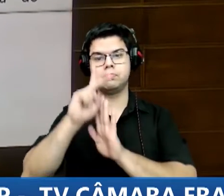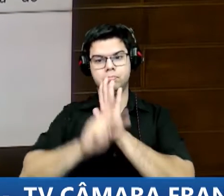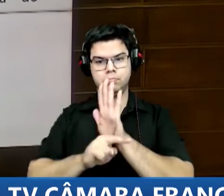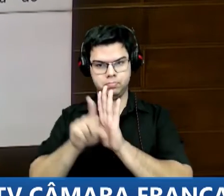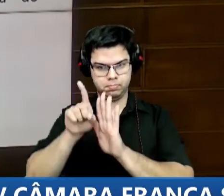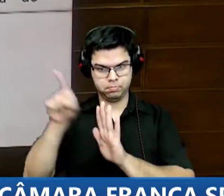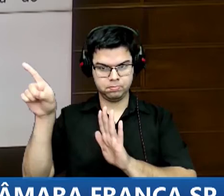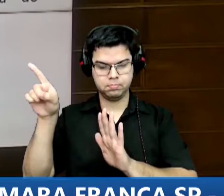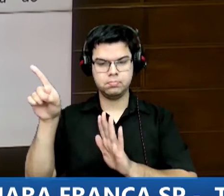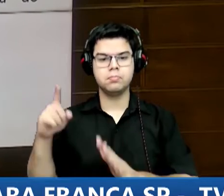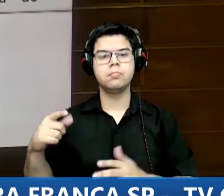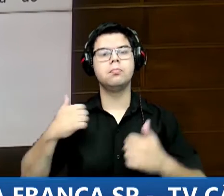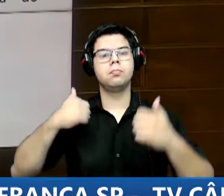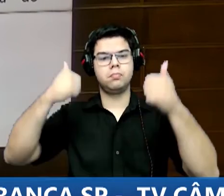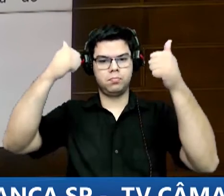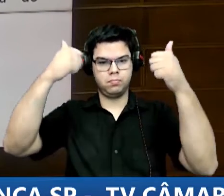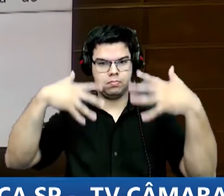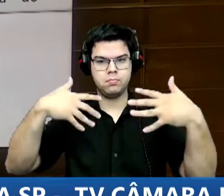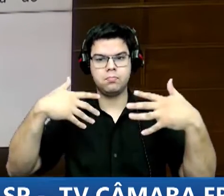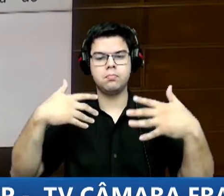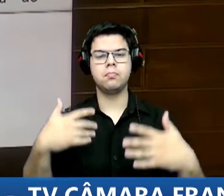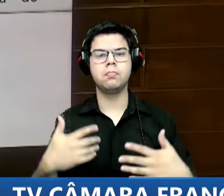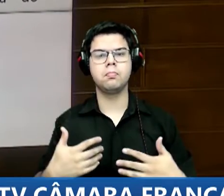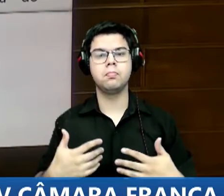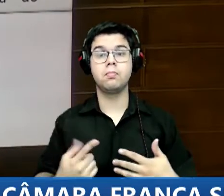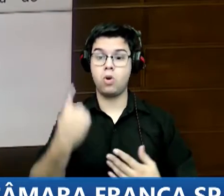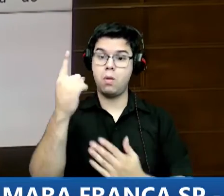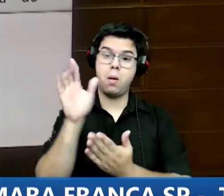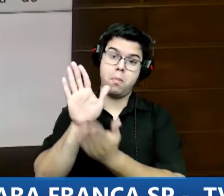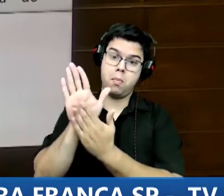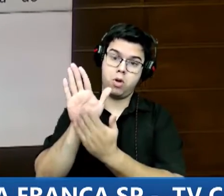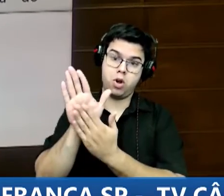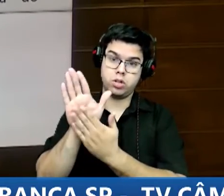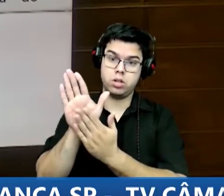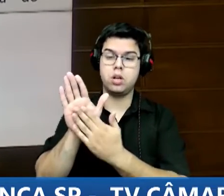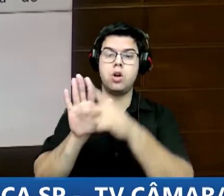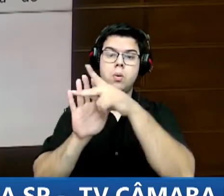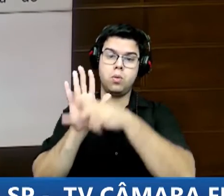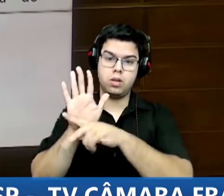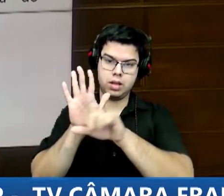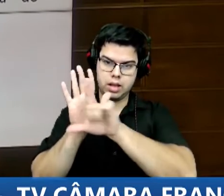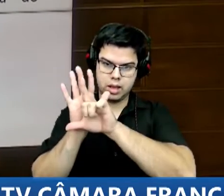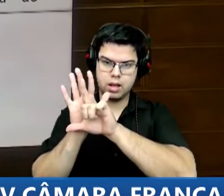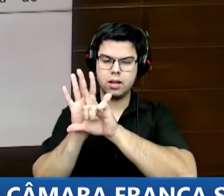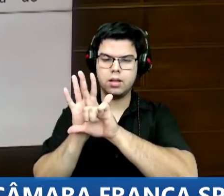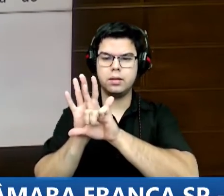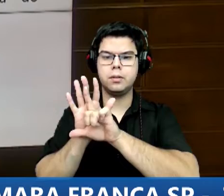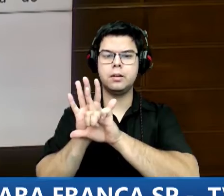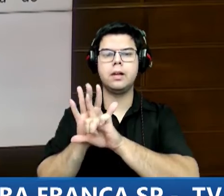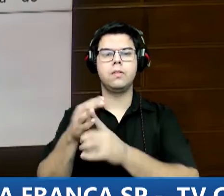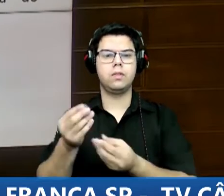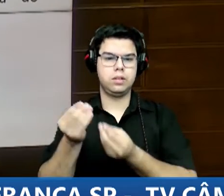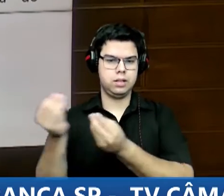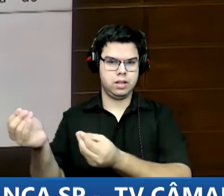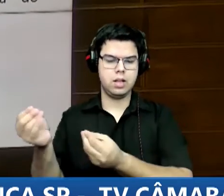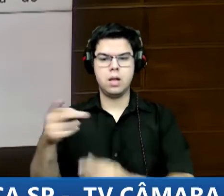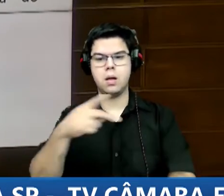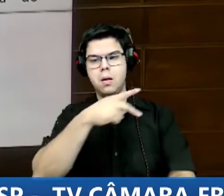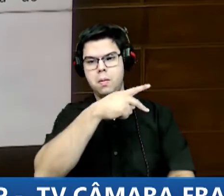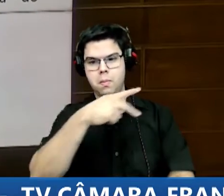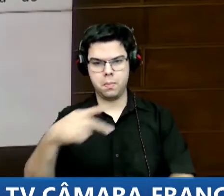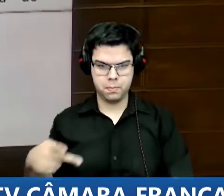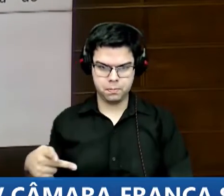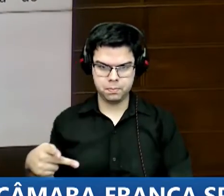liberdade, em nome do Fórum, de fazer uma proposta de um projeto de lei, e vou passar as mãos do presidente da Câmara para análise posterior.